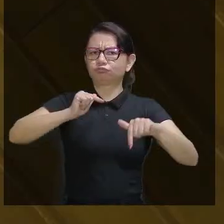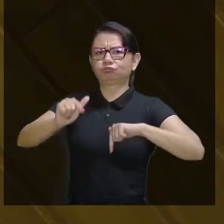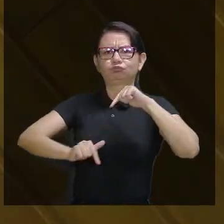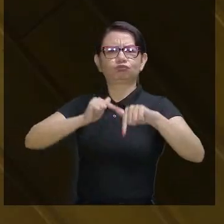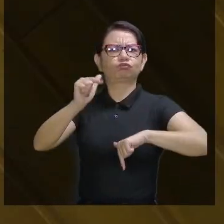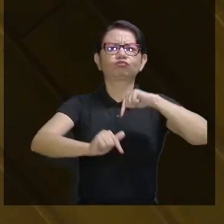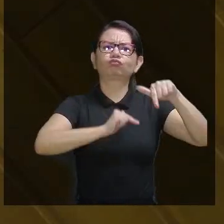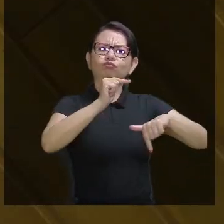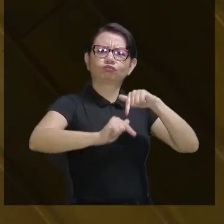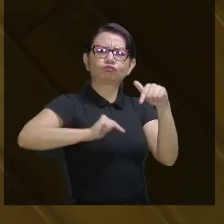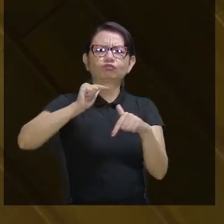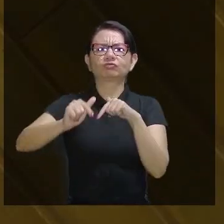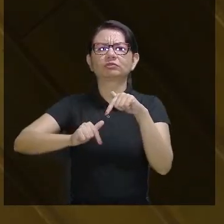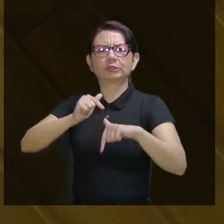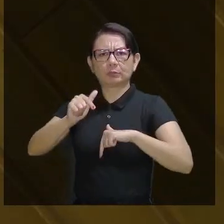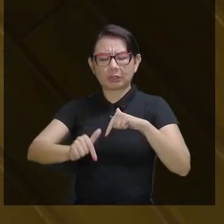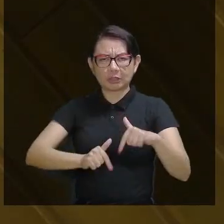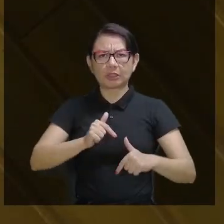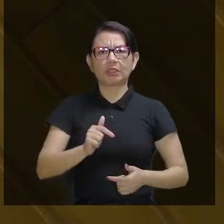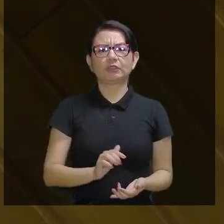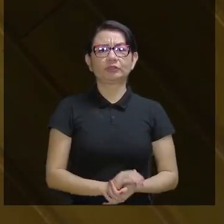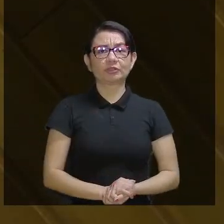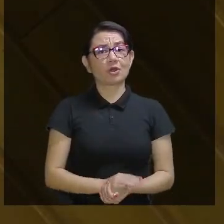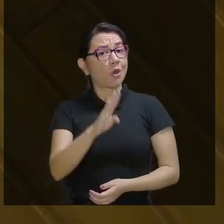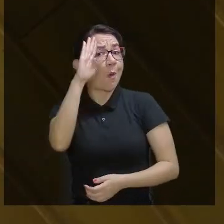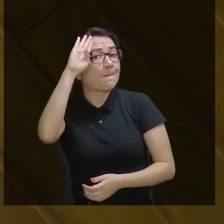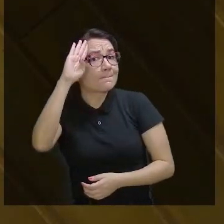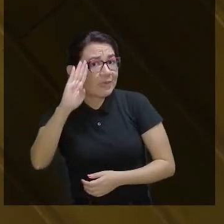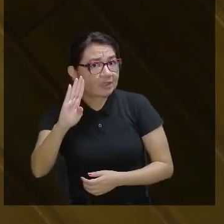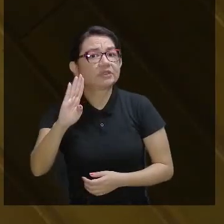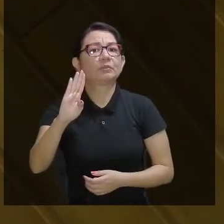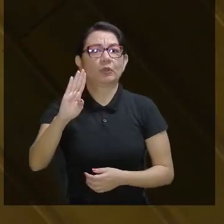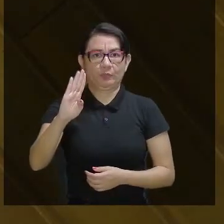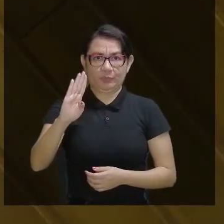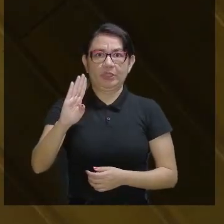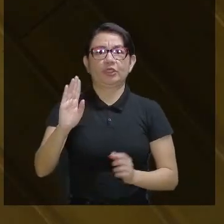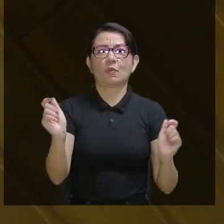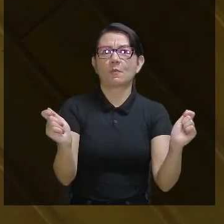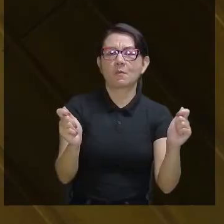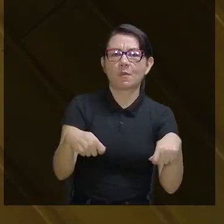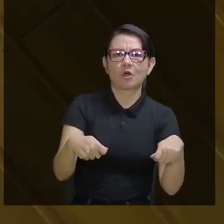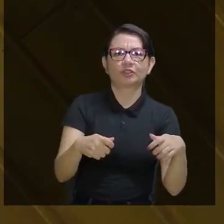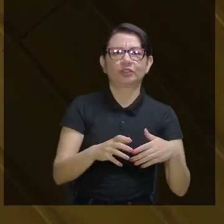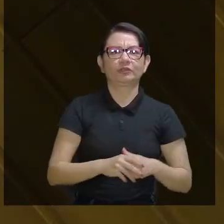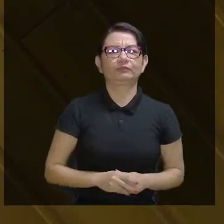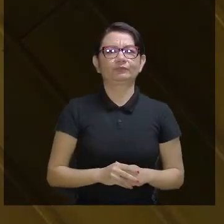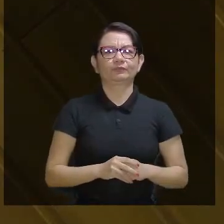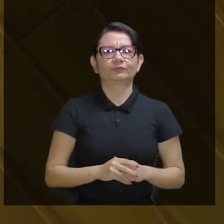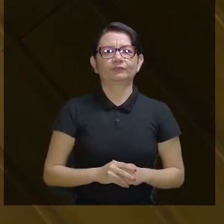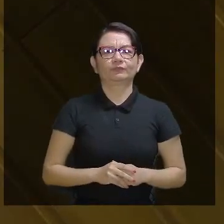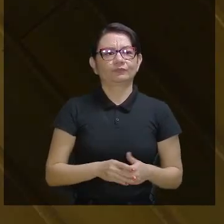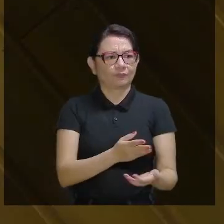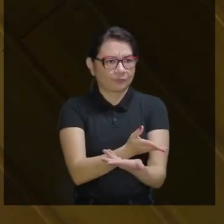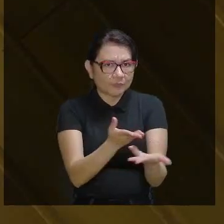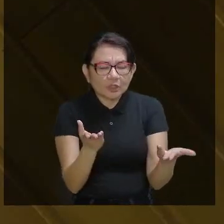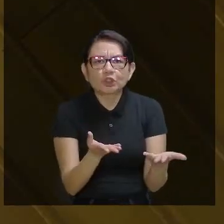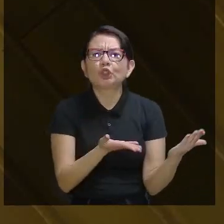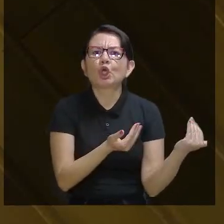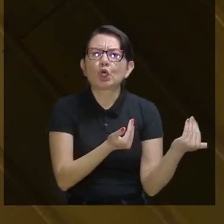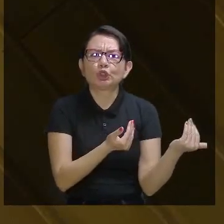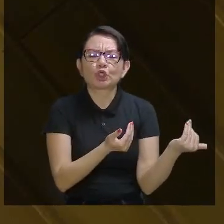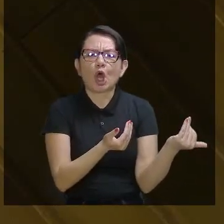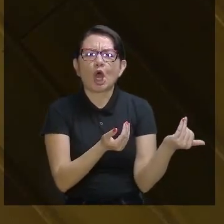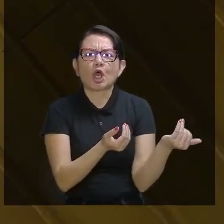ainda trabalhando e, principalmente, podendo levar para esses jovens que hoje a